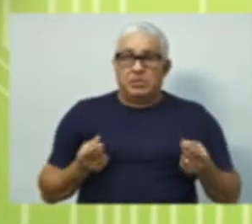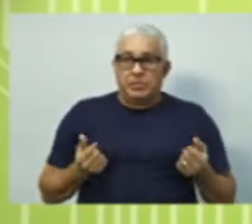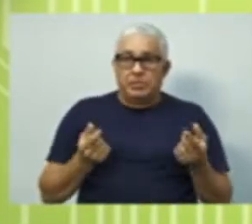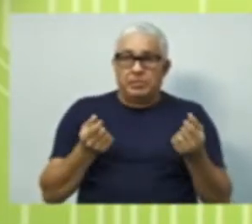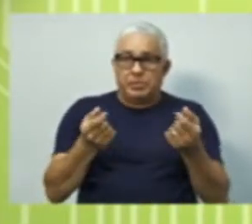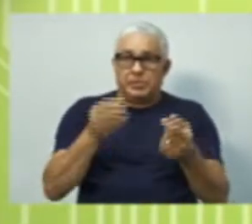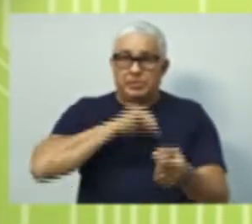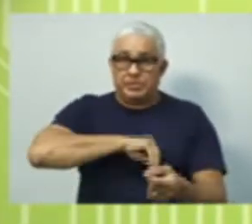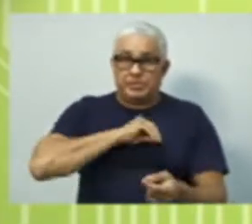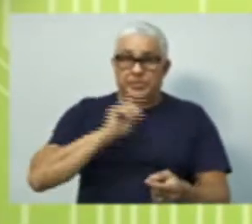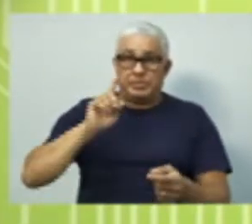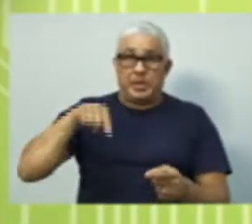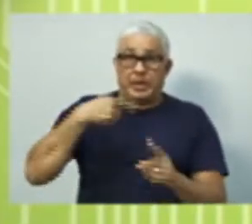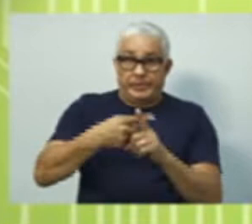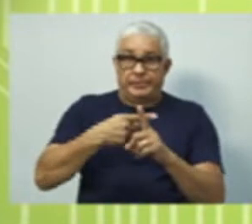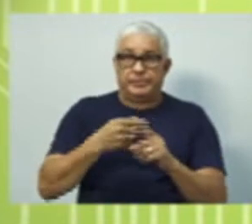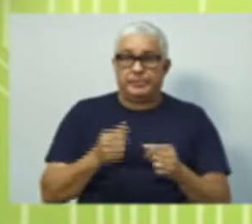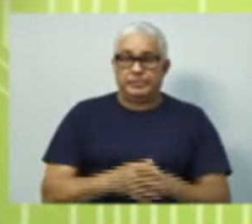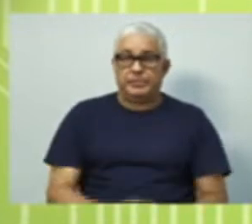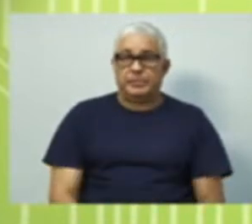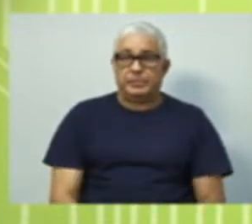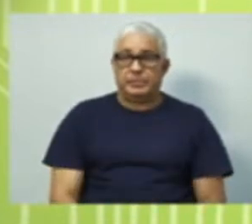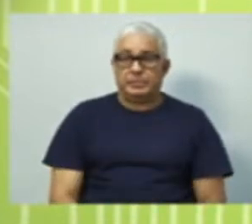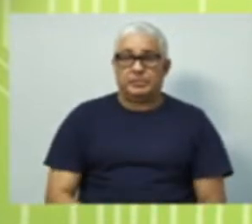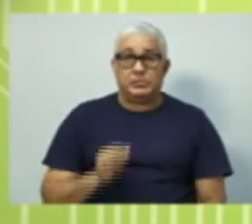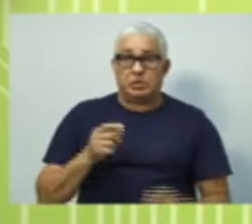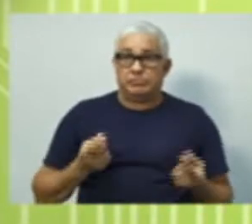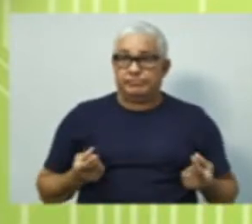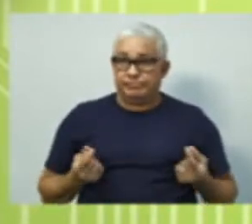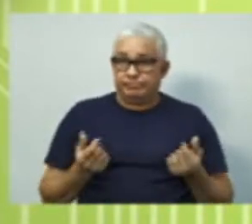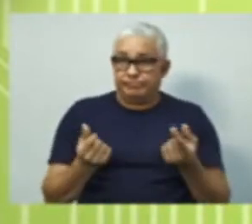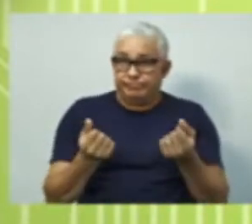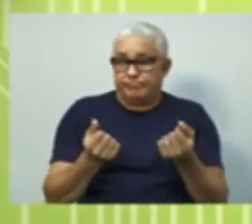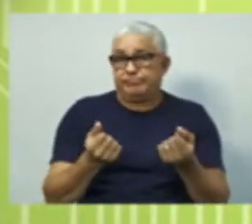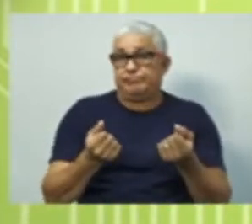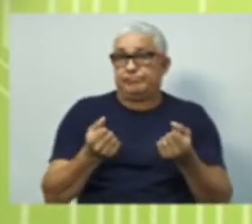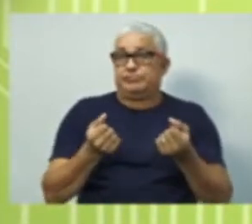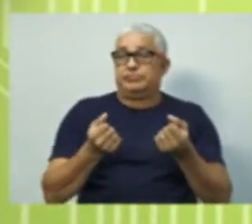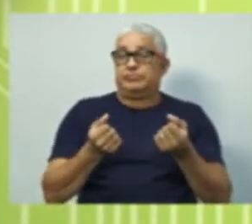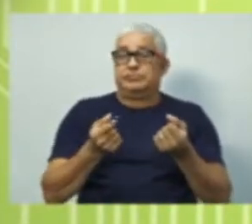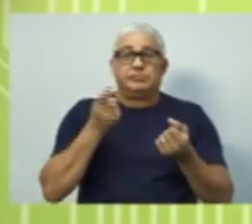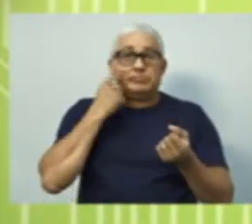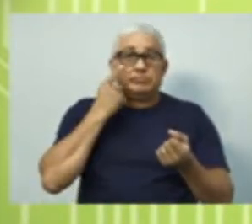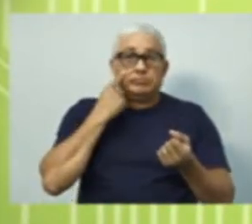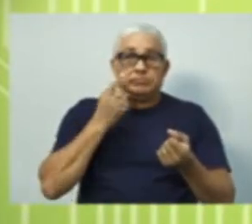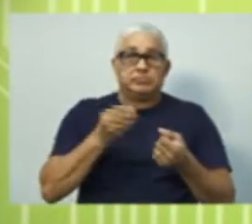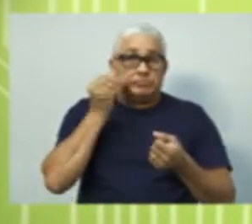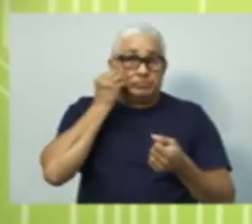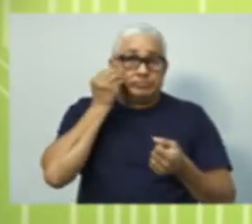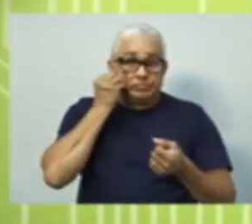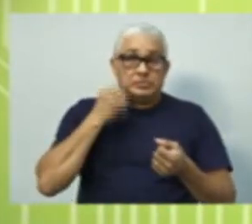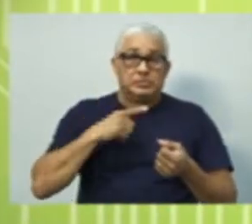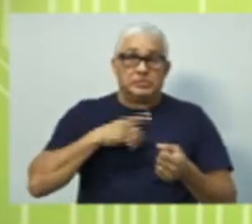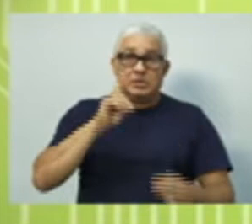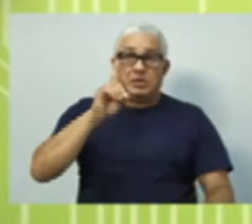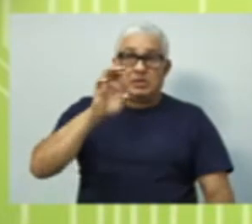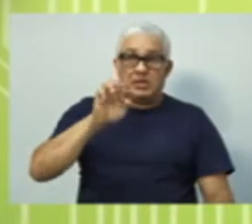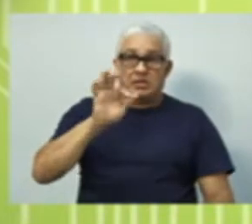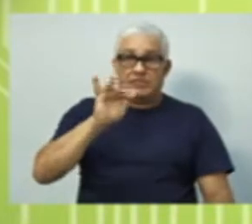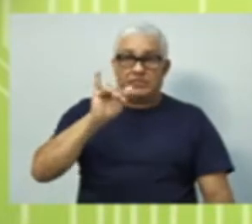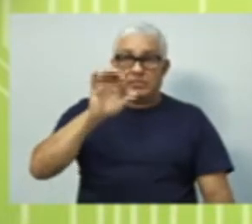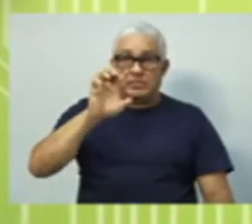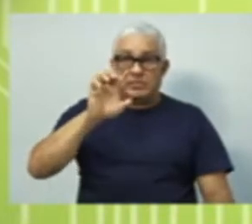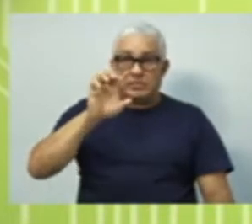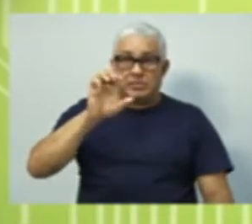eu tenho intenção de ganho, eu gastar mais do que está previsto, eu entro em déficit.